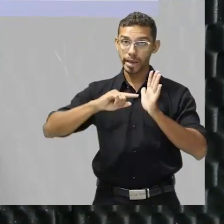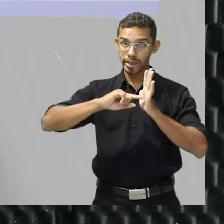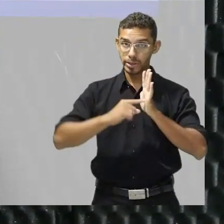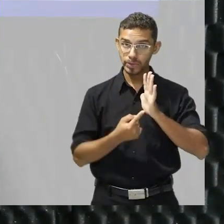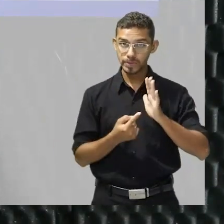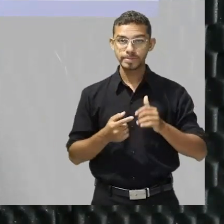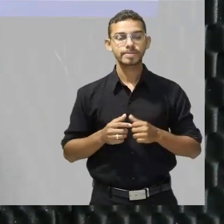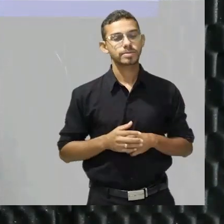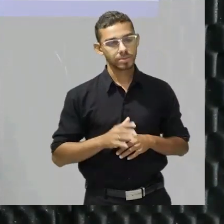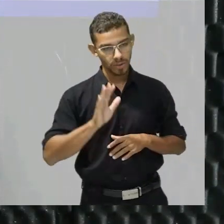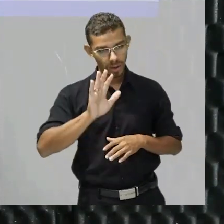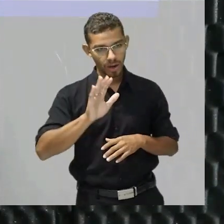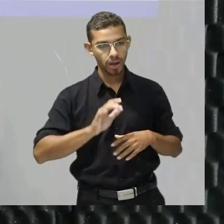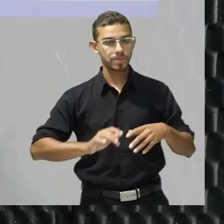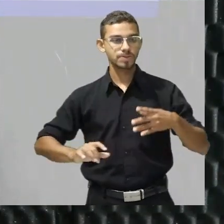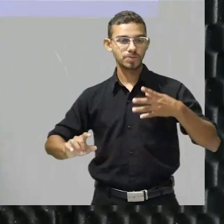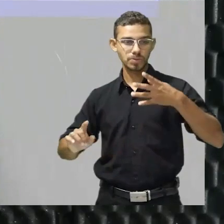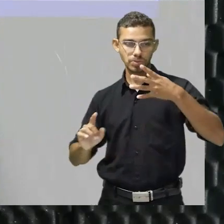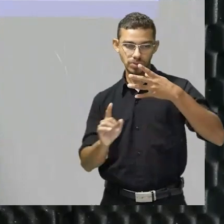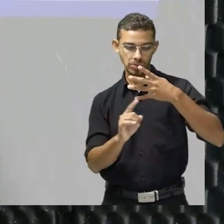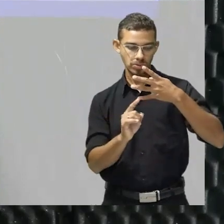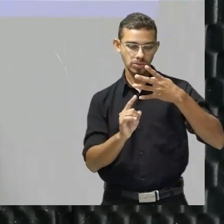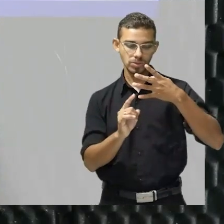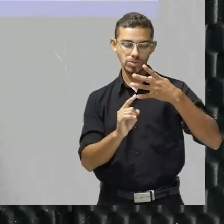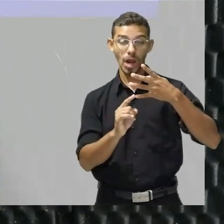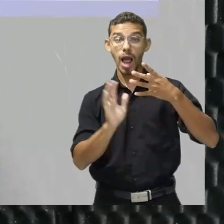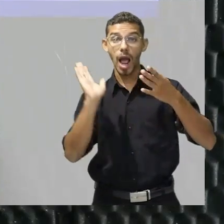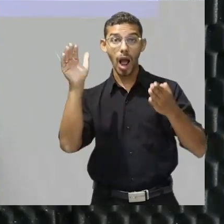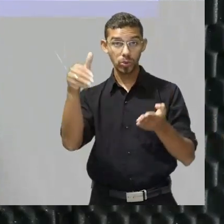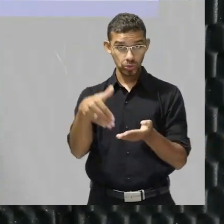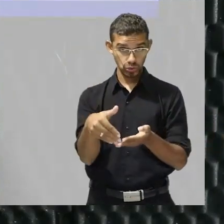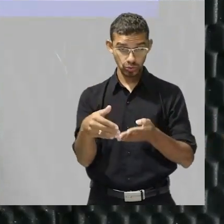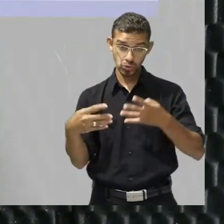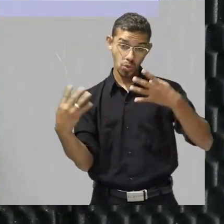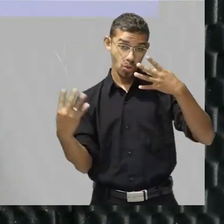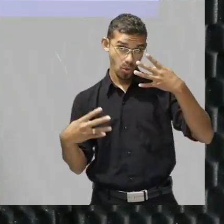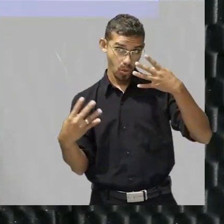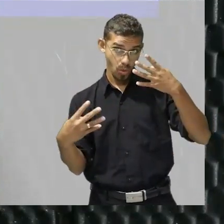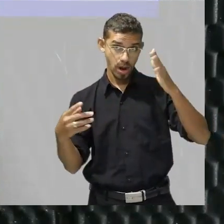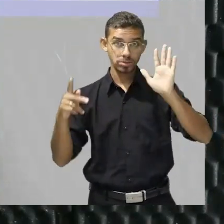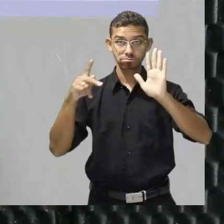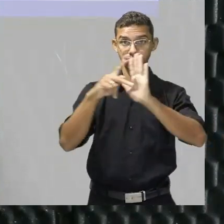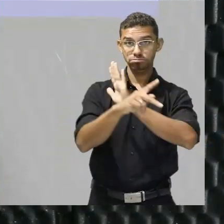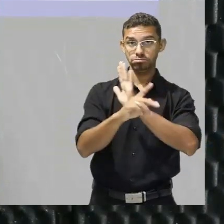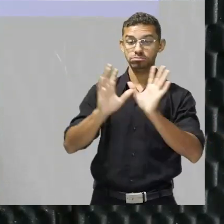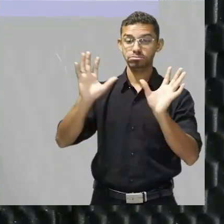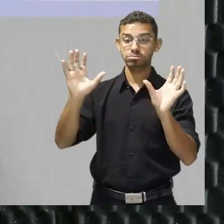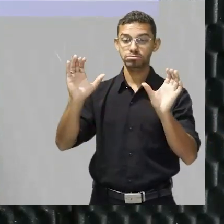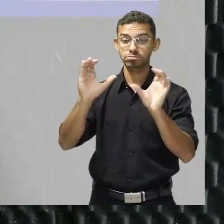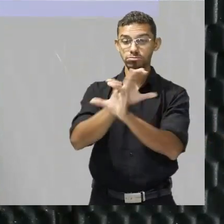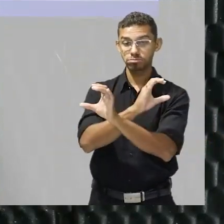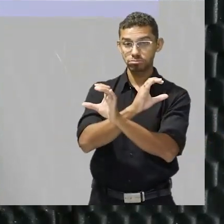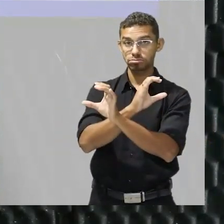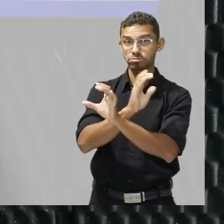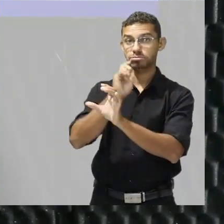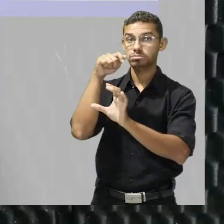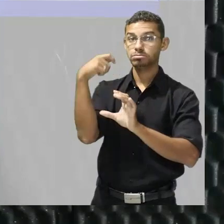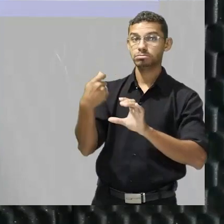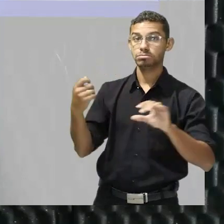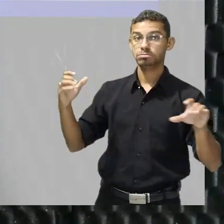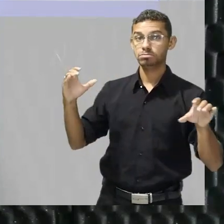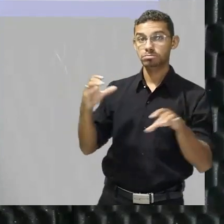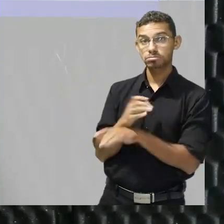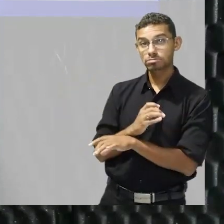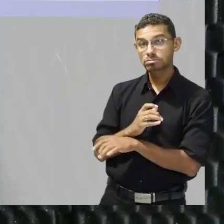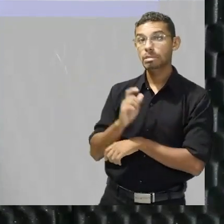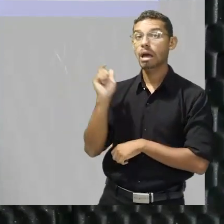é a retomada dos objetivos do texto e também dos parágrafos turma muito importante aqui olha o